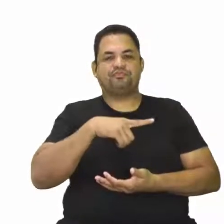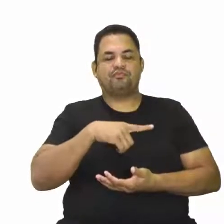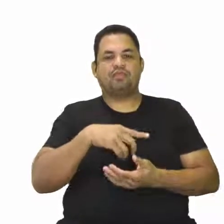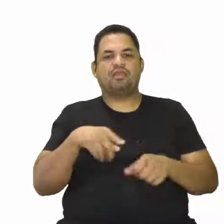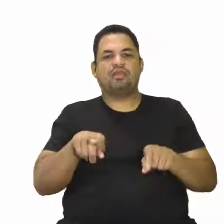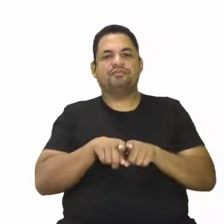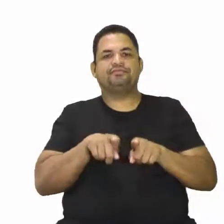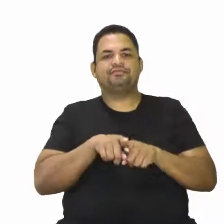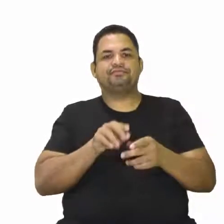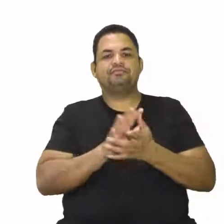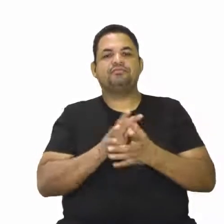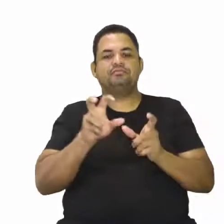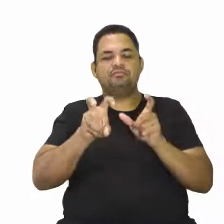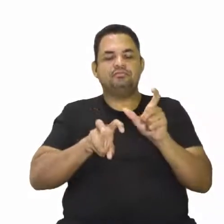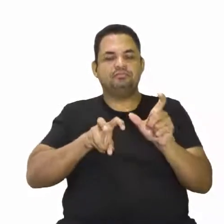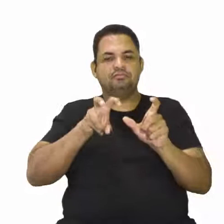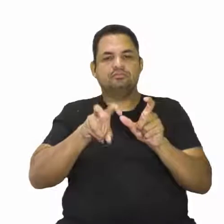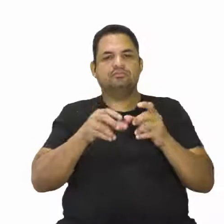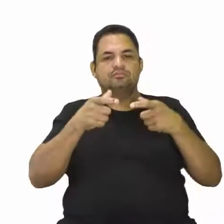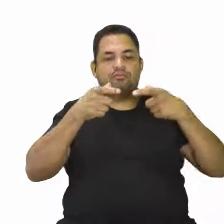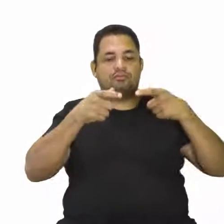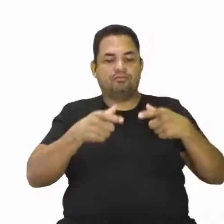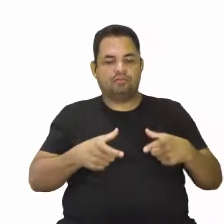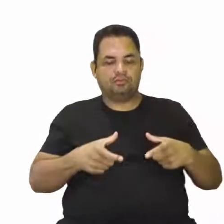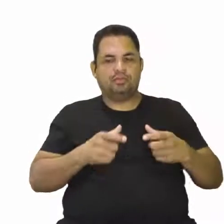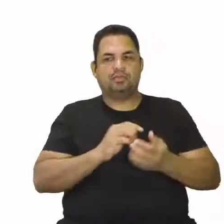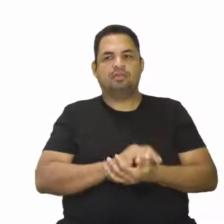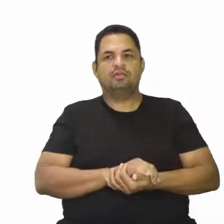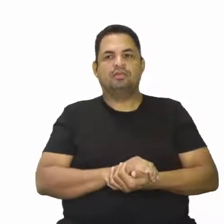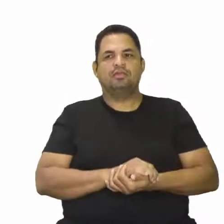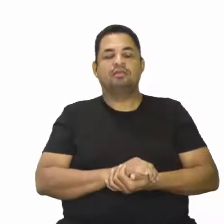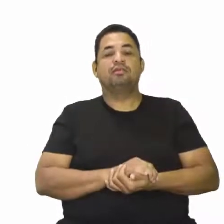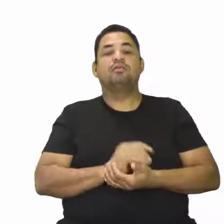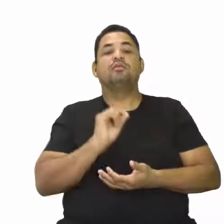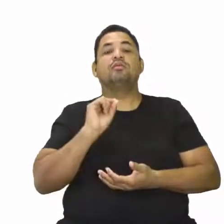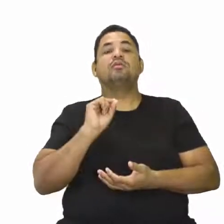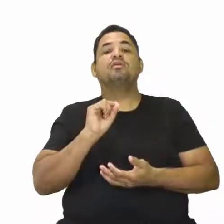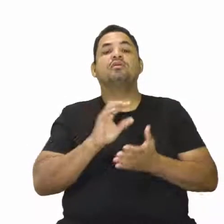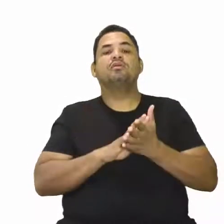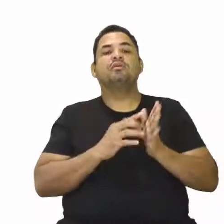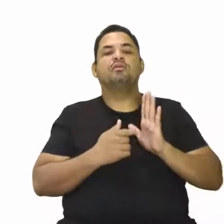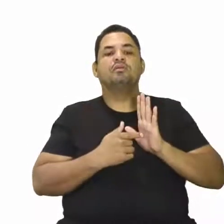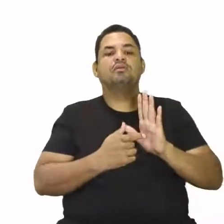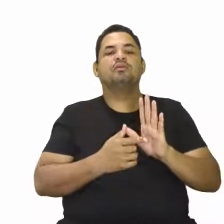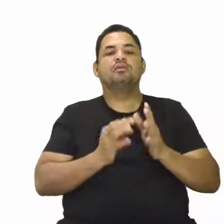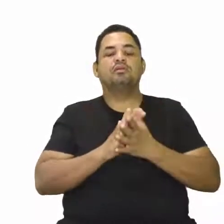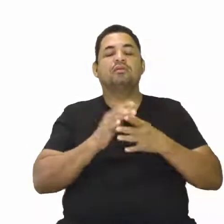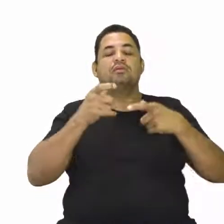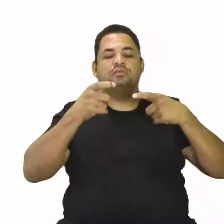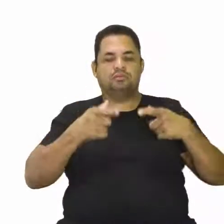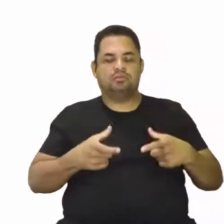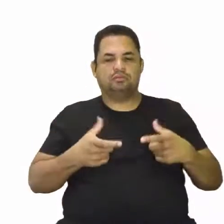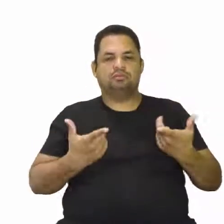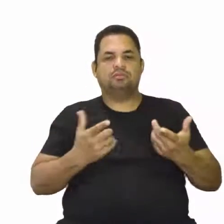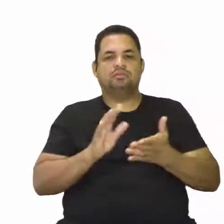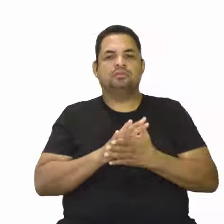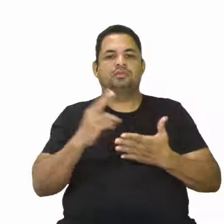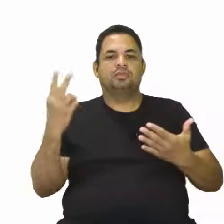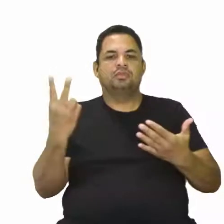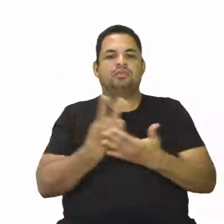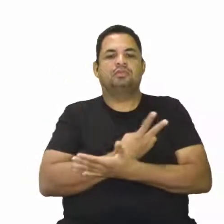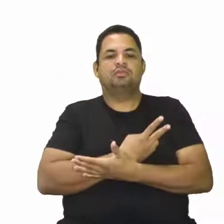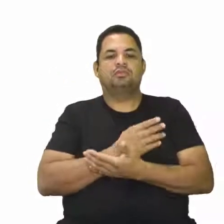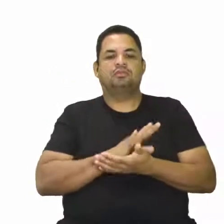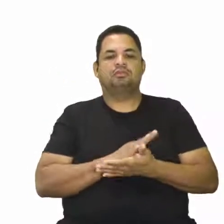também os advérbios de lugar. O que eles indicam? O local onde